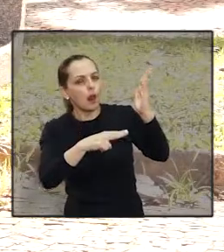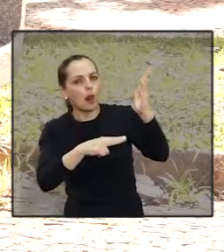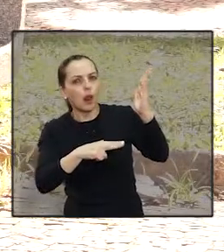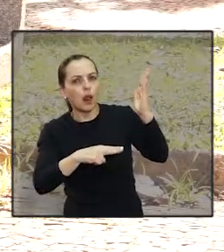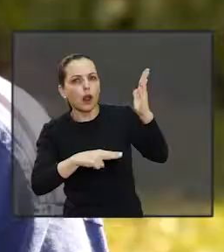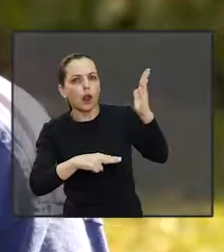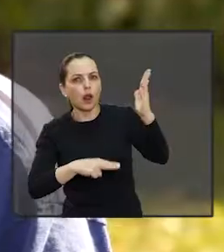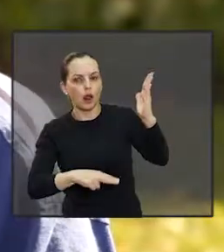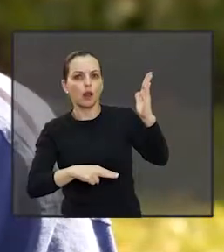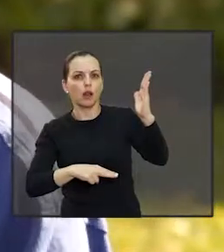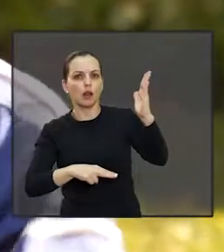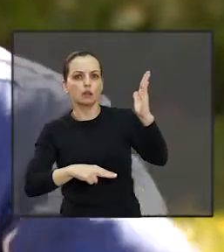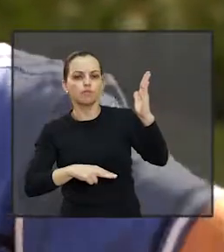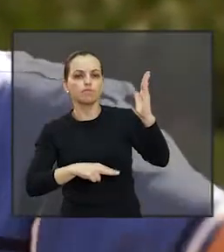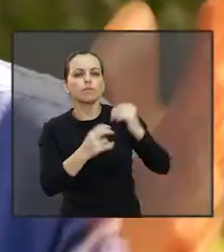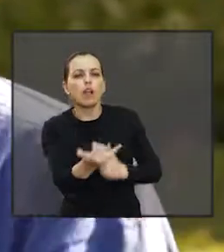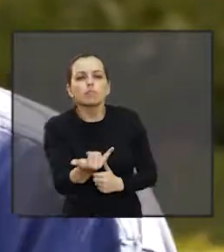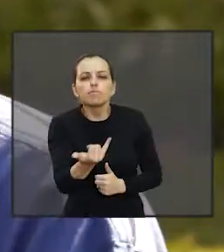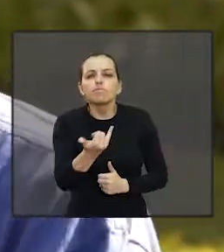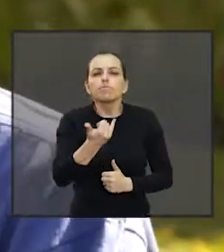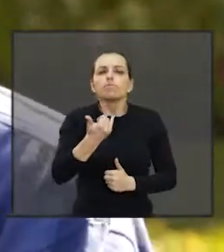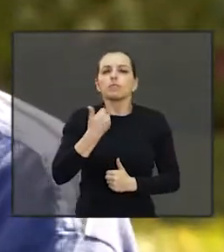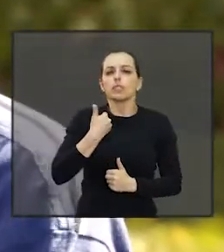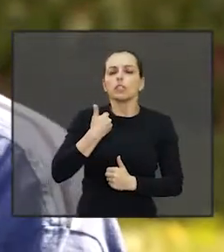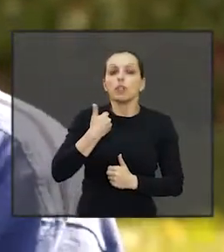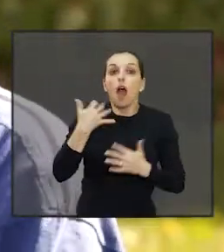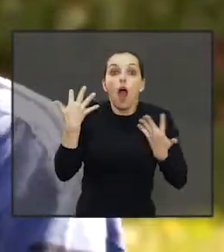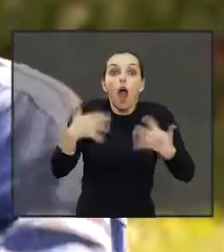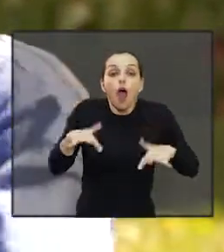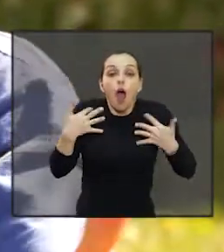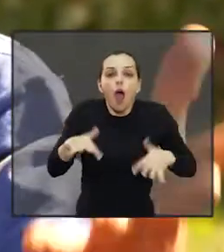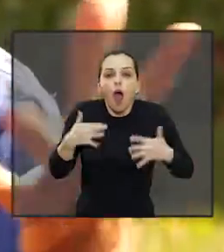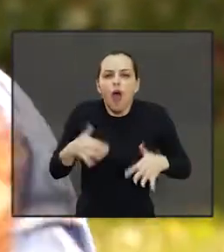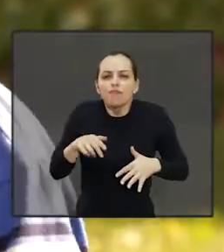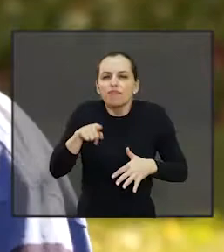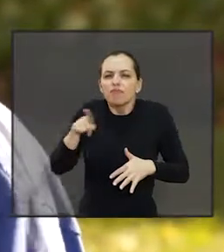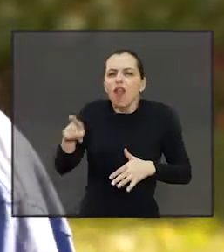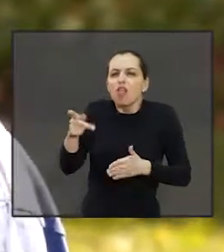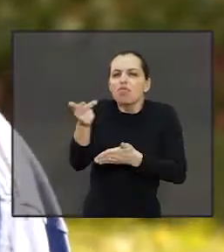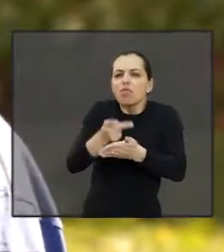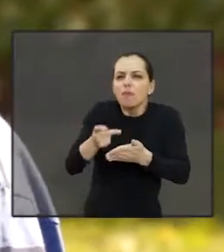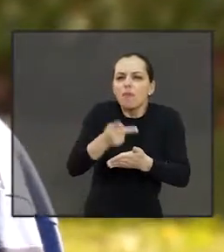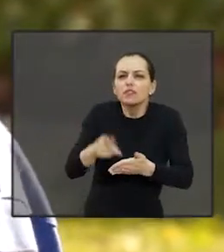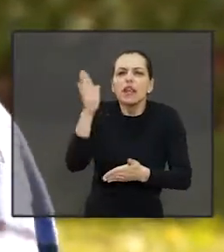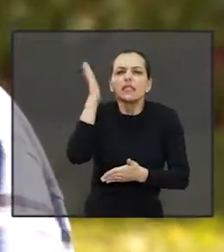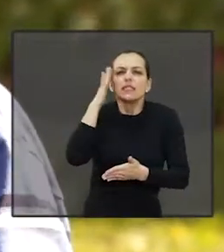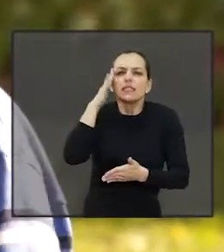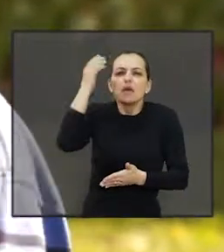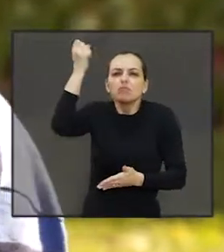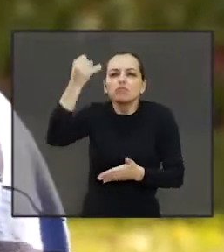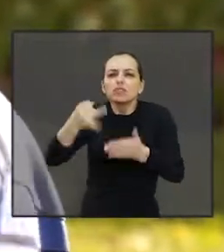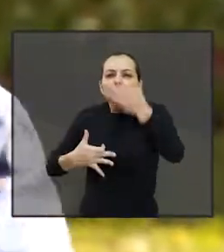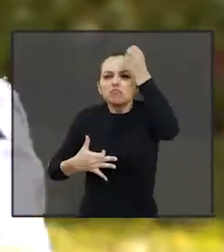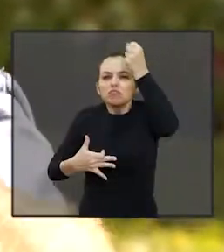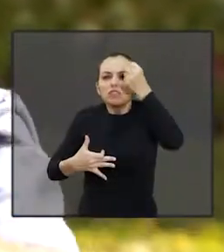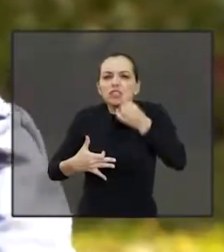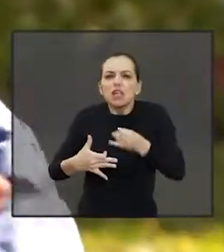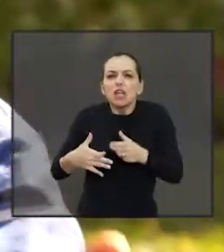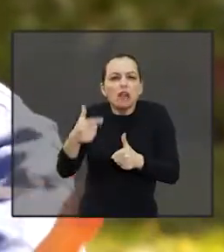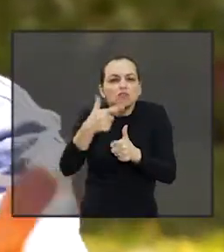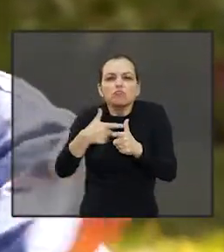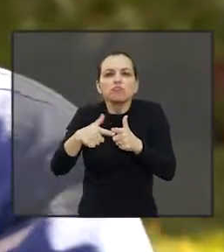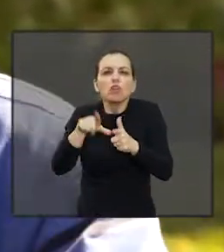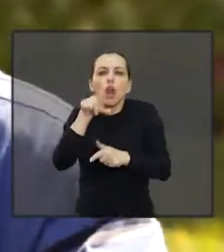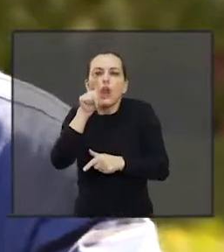Li essa poesia inteira. Ele falava assim, nossa, ele é poeta. o Carlos fala. Ele é poeta, ele